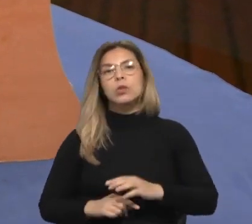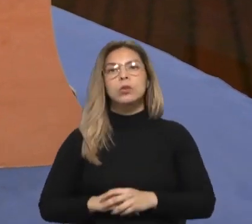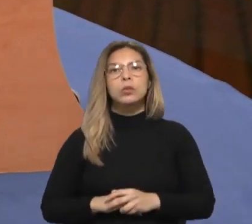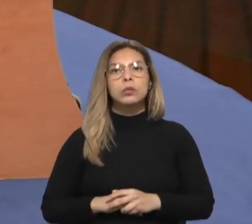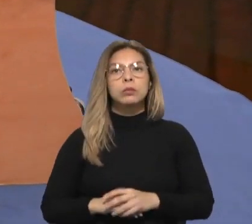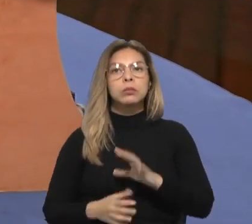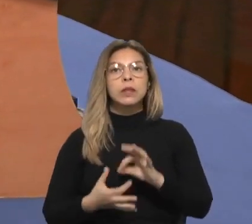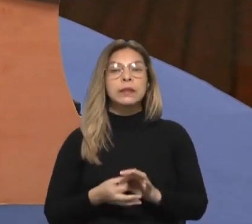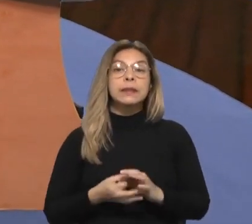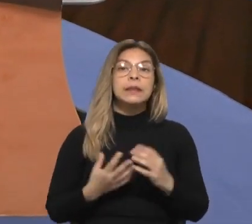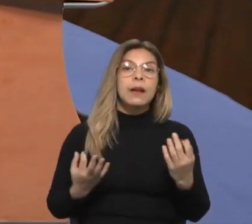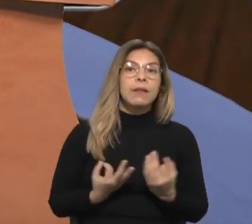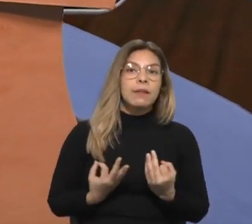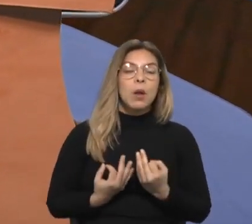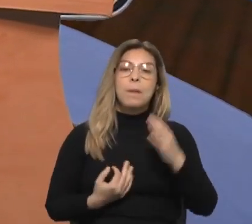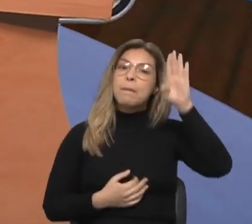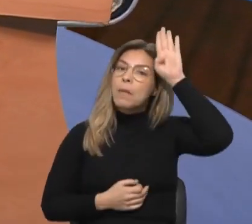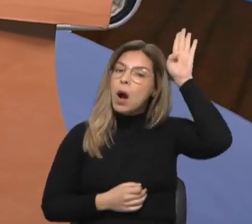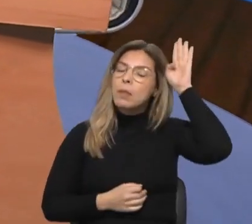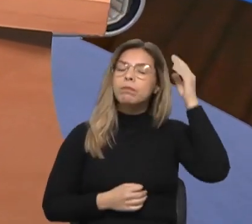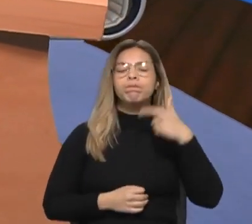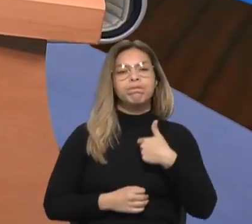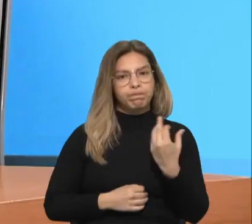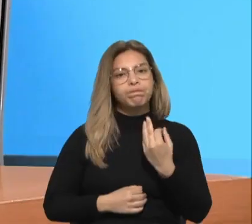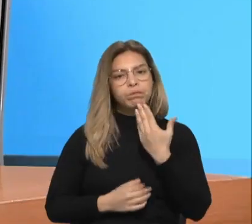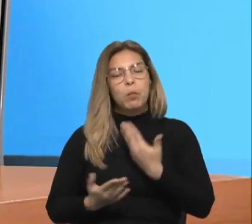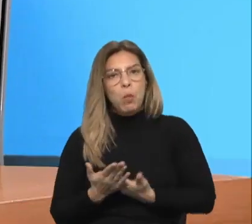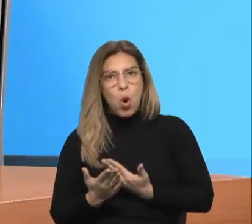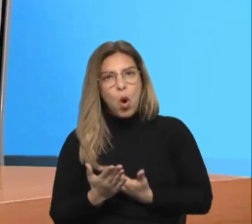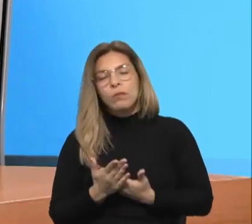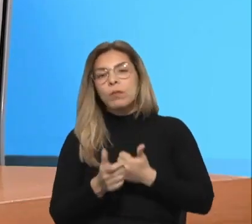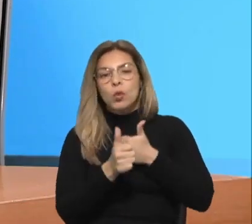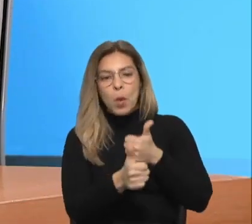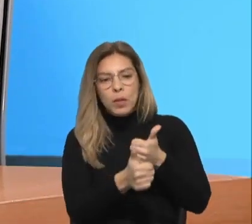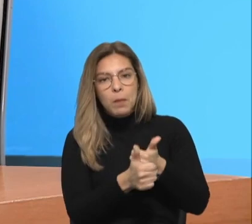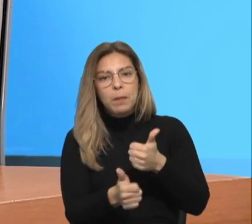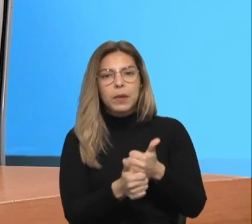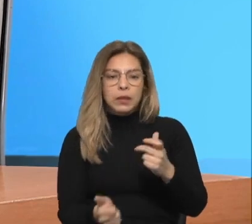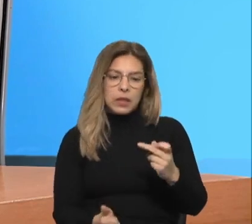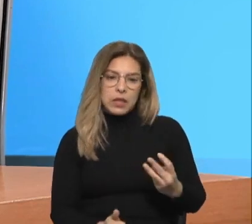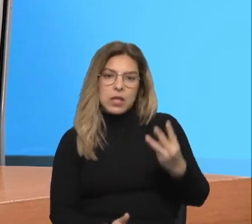na clínica, o Papa aprova este percurso de acompanhamento de 3 anos